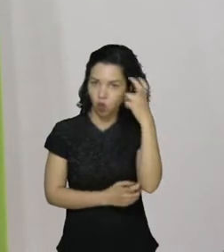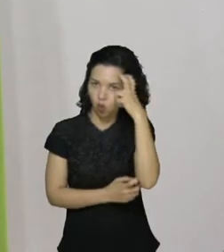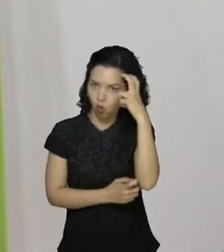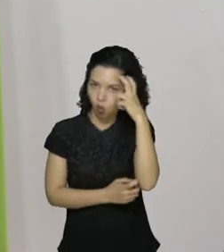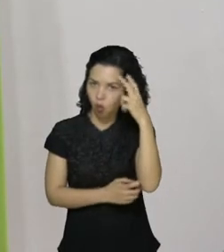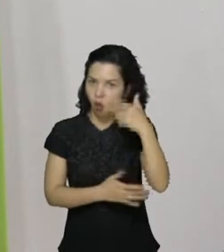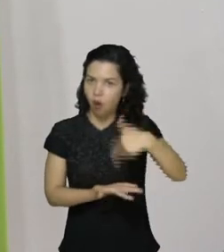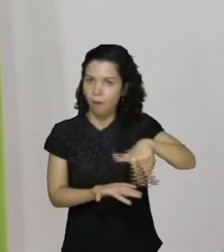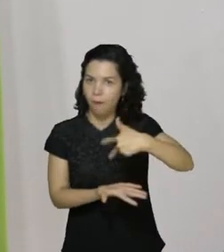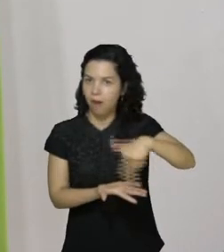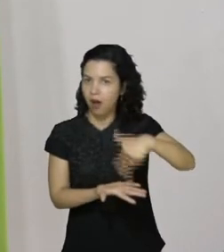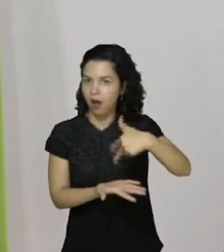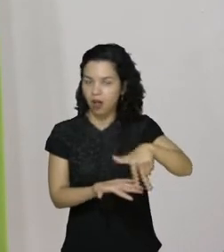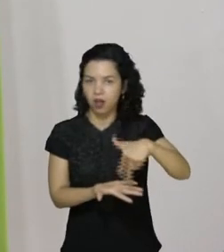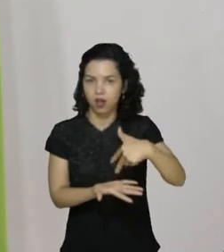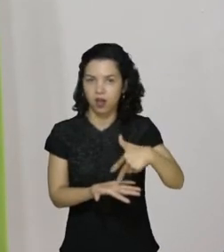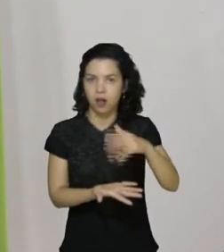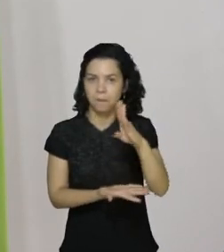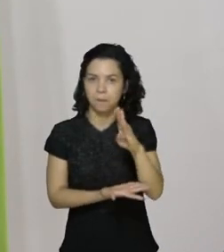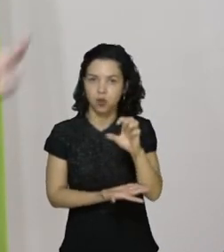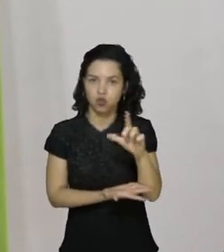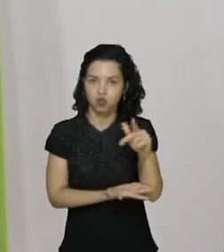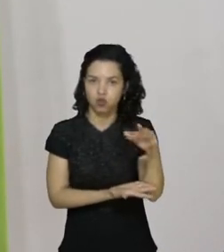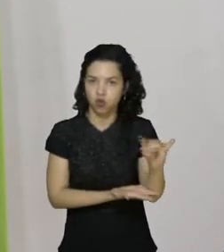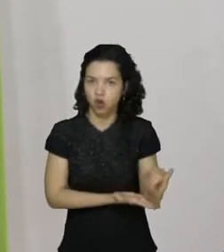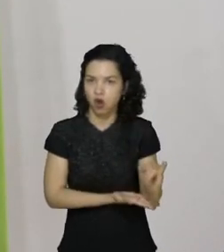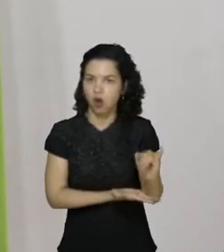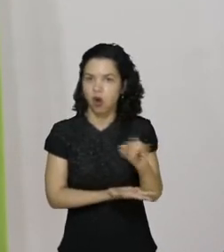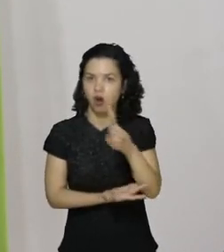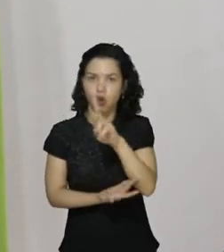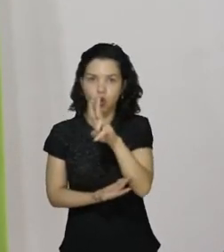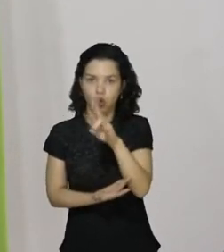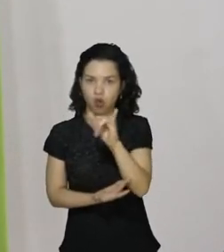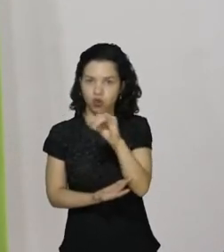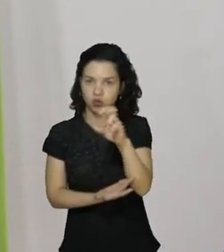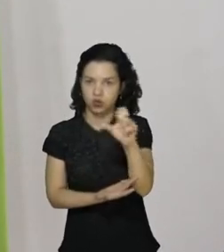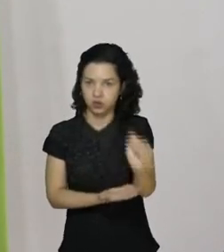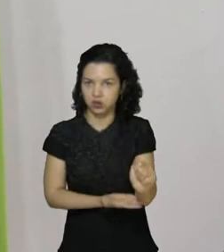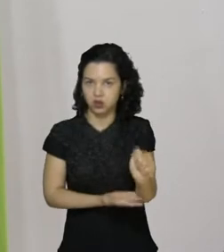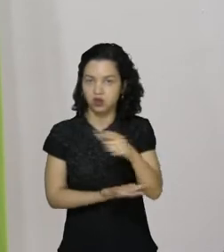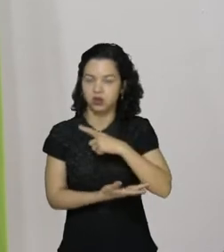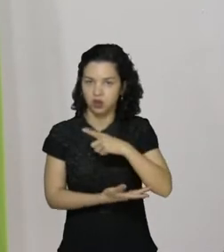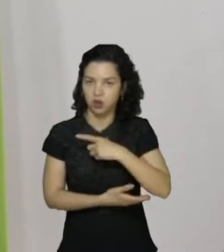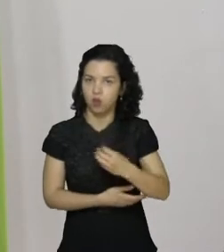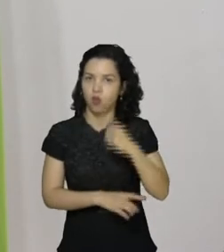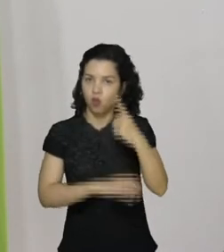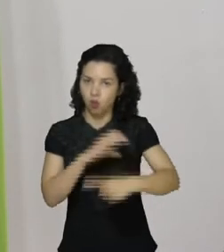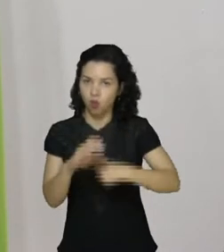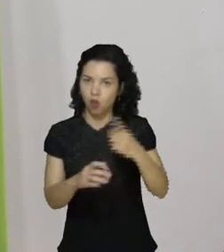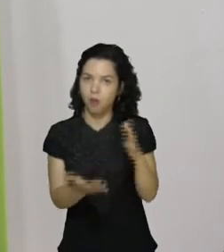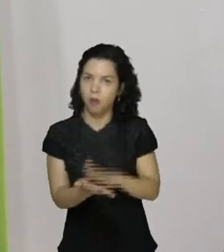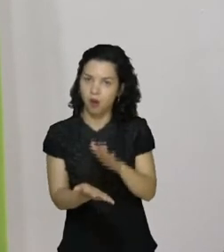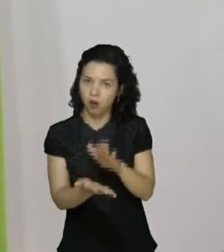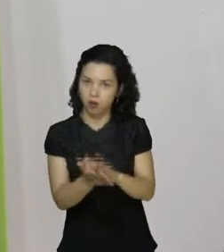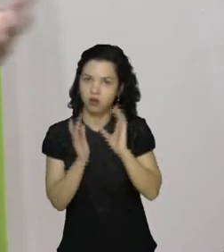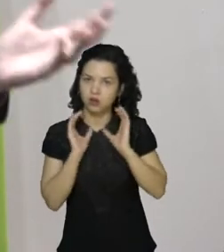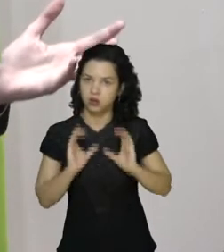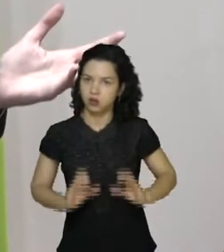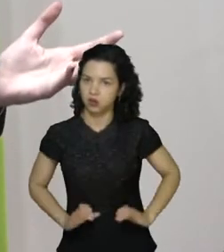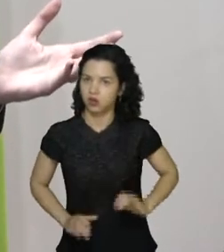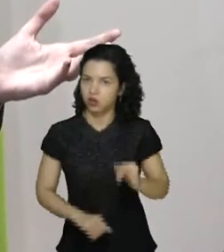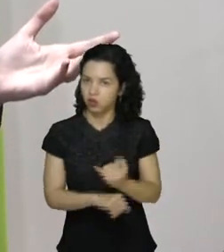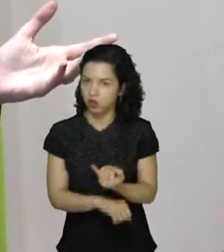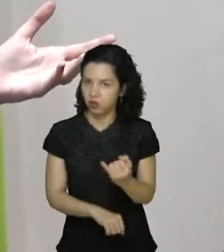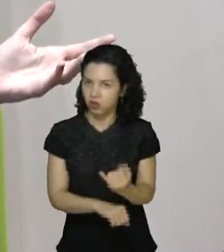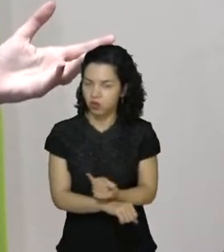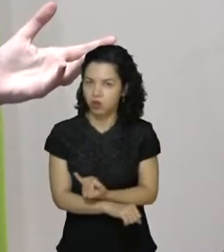balé longe, que não está sediado na Rússia, que existe no mundo, tá? Aqui em Joinville. Então, parabéns para o cidadão joinvilense, não somente